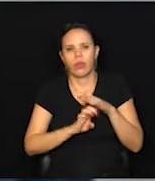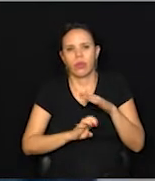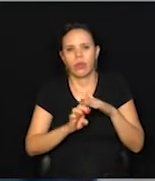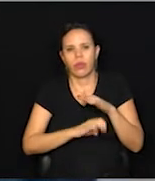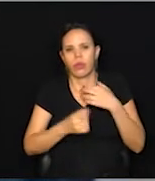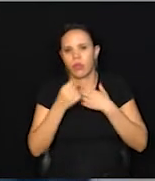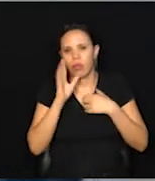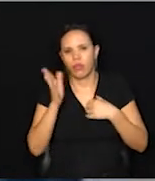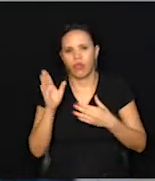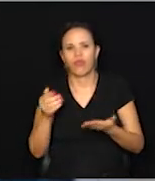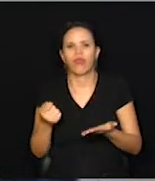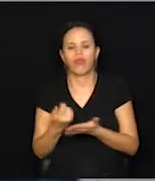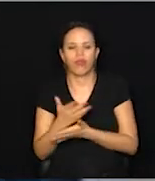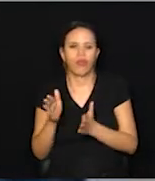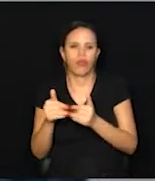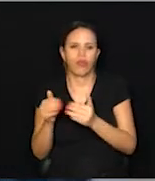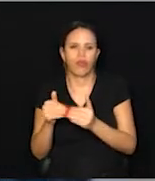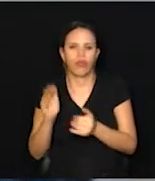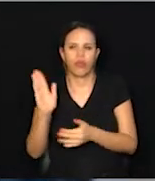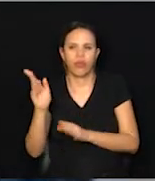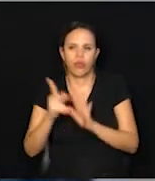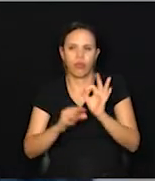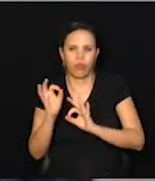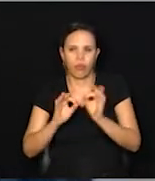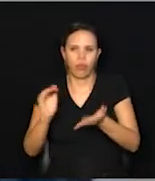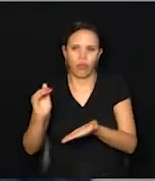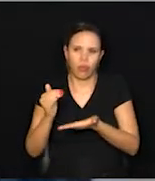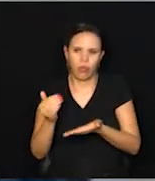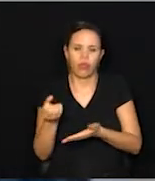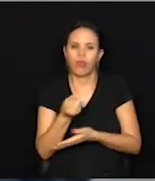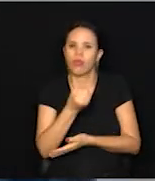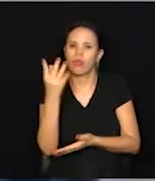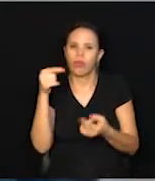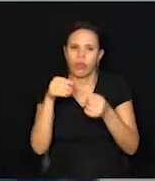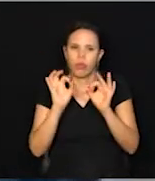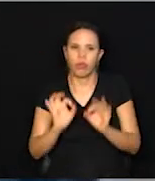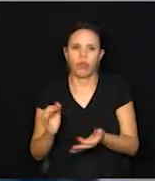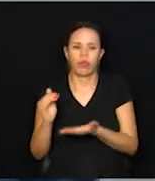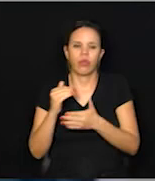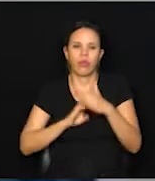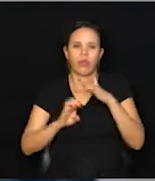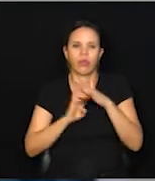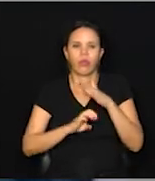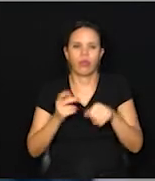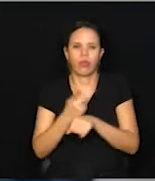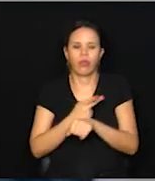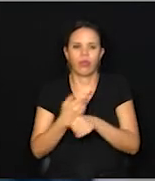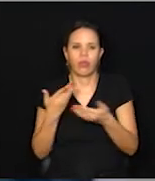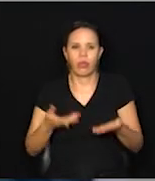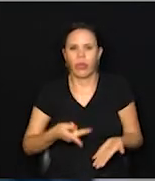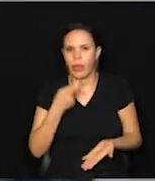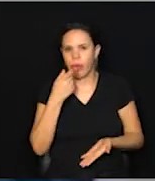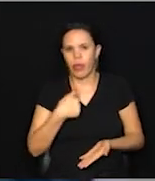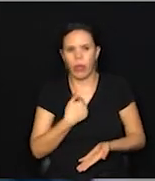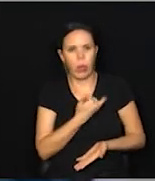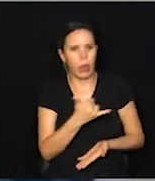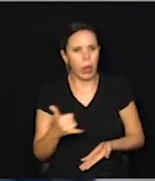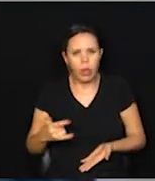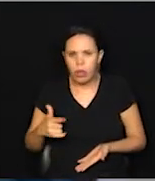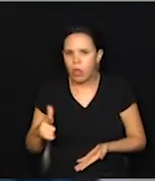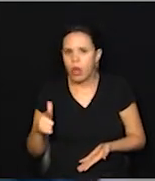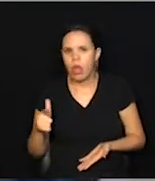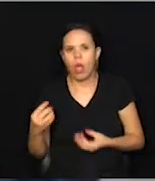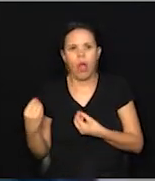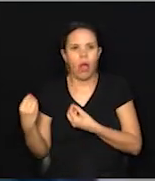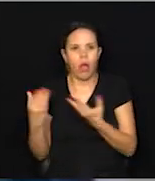já encomendados, já planejados, quantificados, e as empresas nos procurando, falaram que não teriam condição de entregar